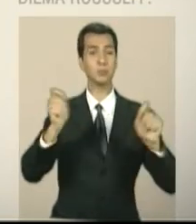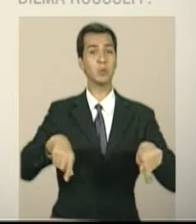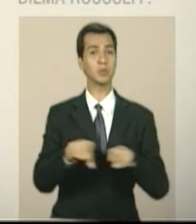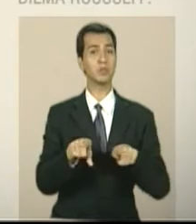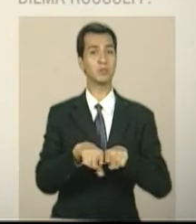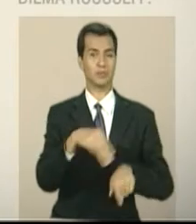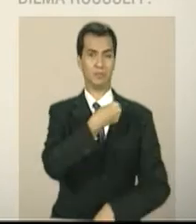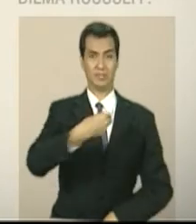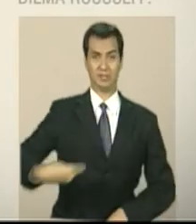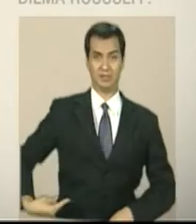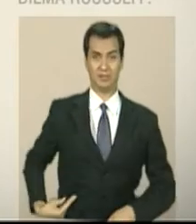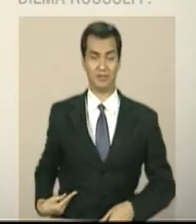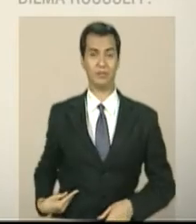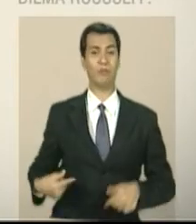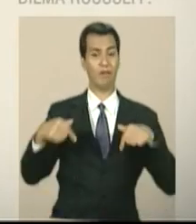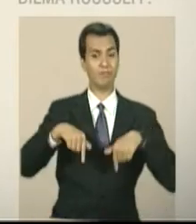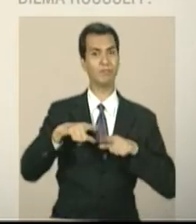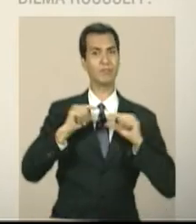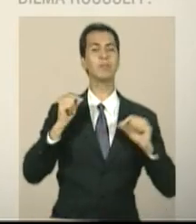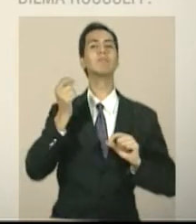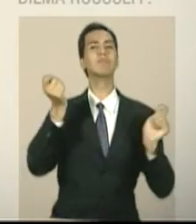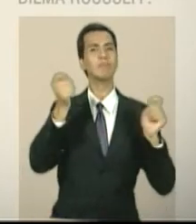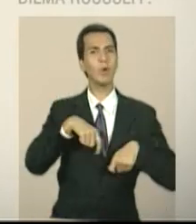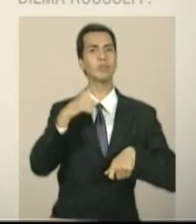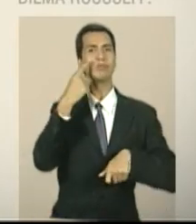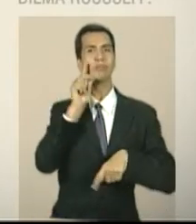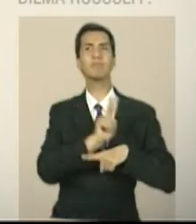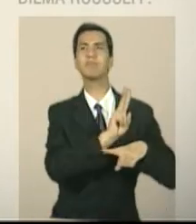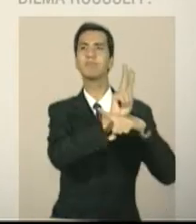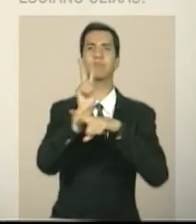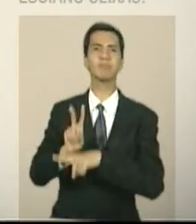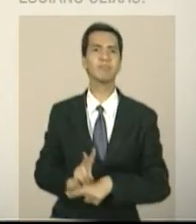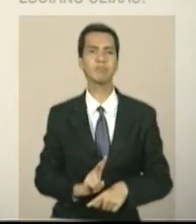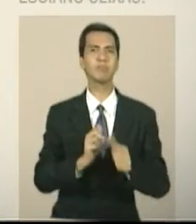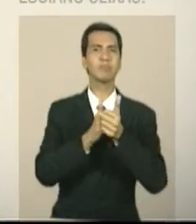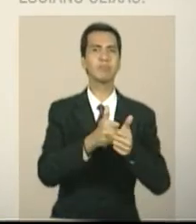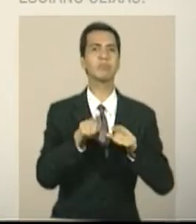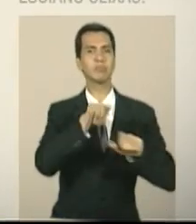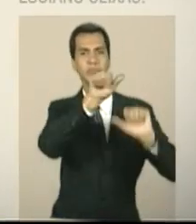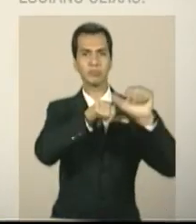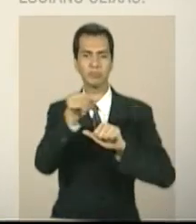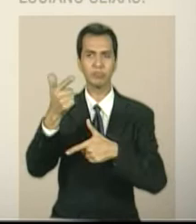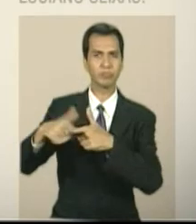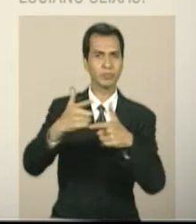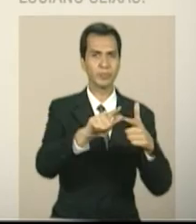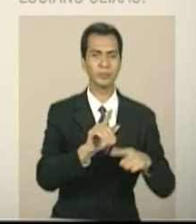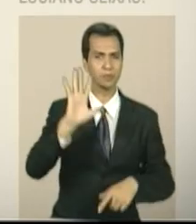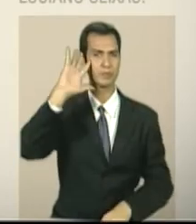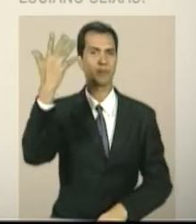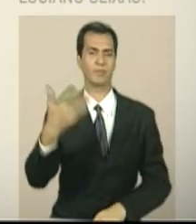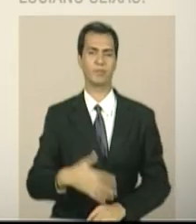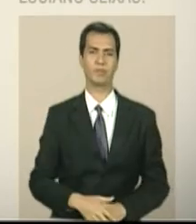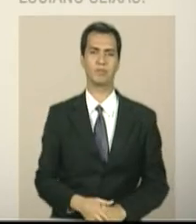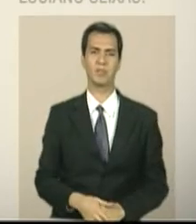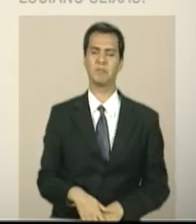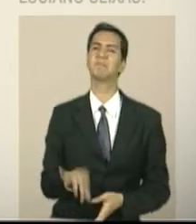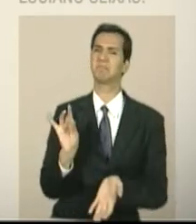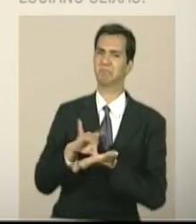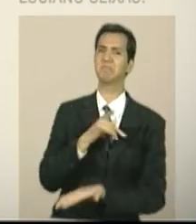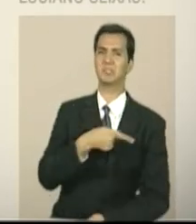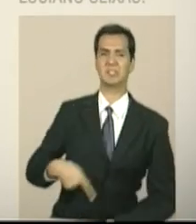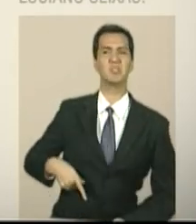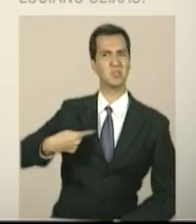Ministro acompanhar o atendimento ao público e corrigir os problemas é a presidente a gente percebe que o atendimento da Previdência